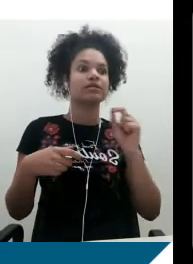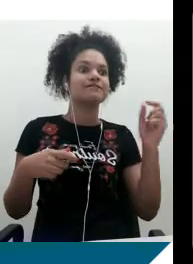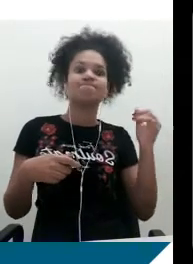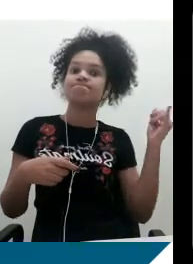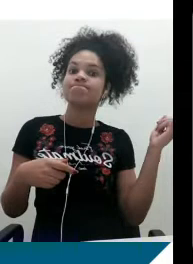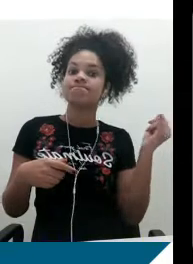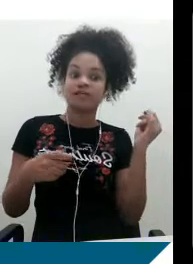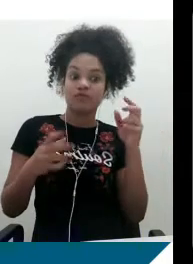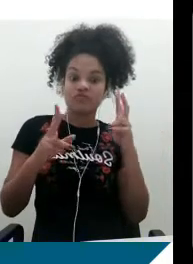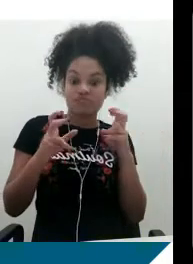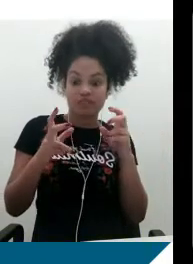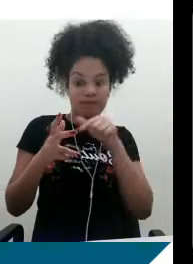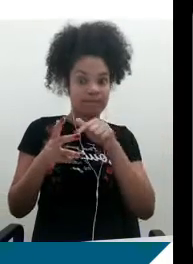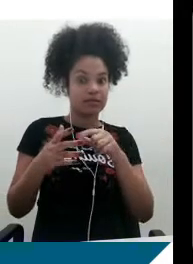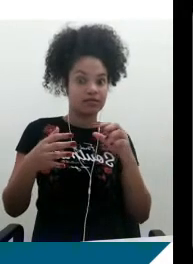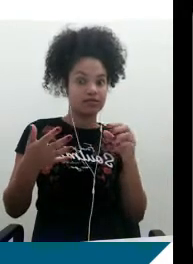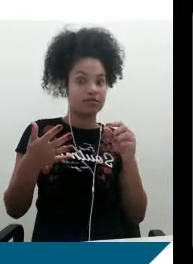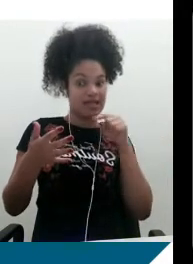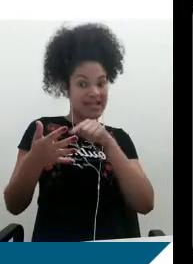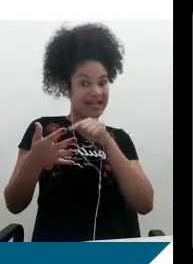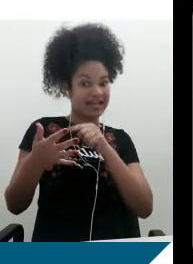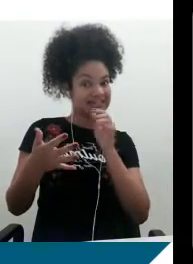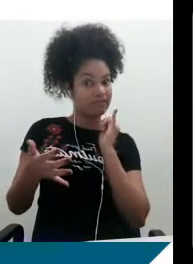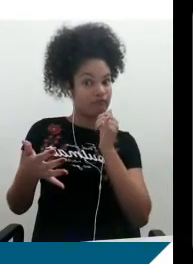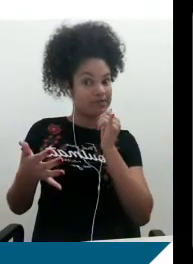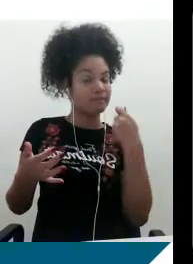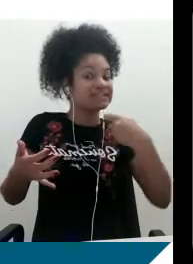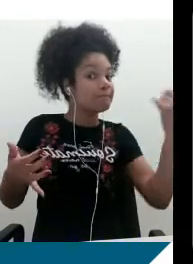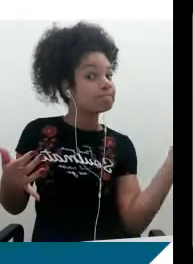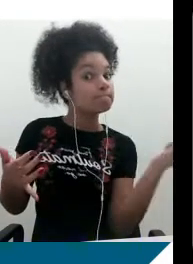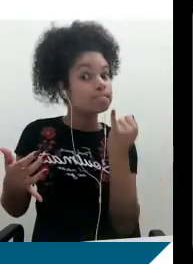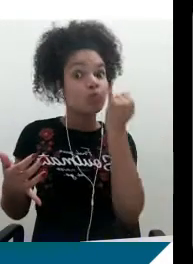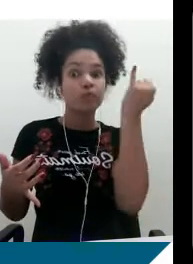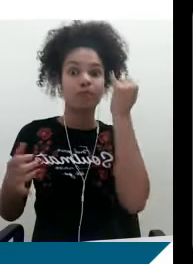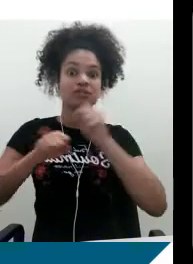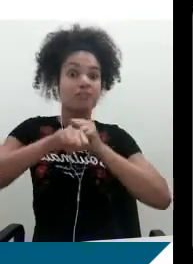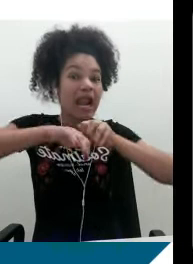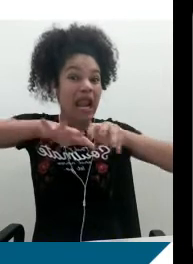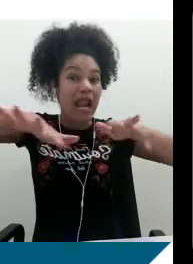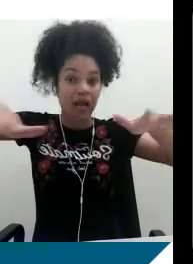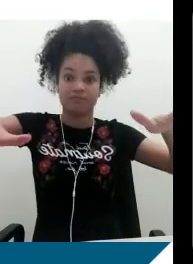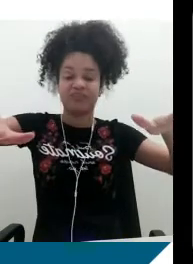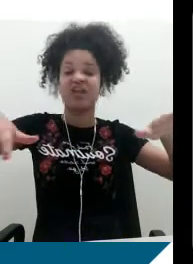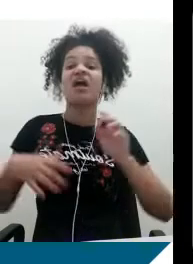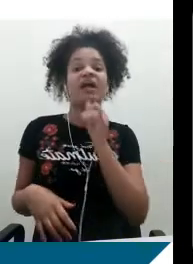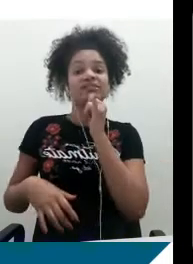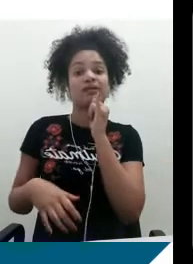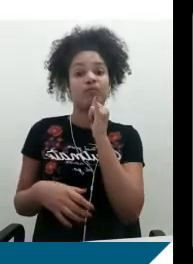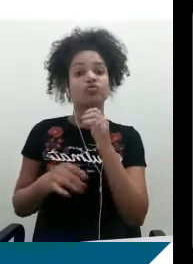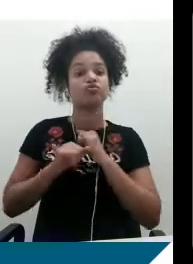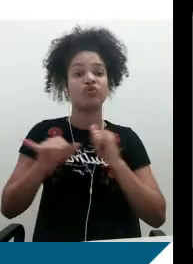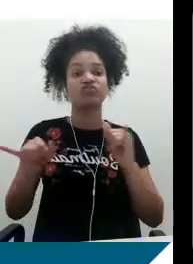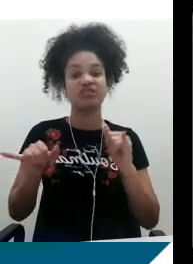que a notícia tenha grande relevância dentro daquele tema e tenha sido difundida o máximo possível. Uma notícia local, uma notícia